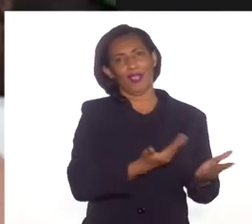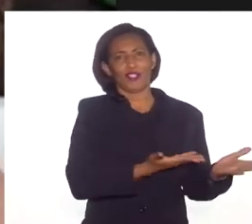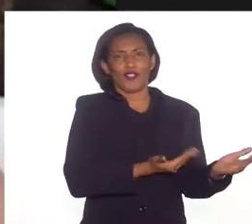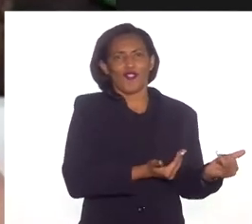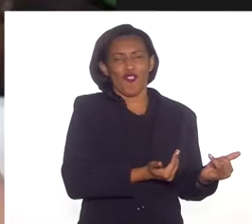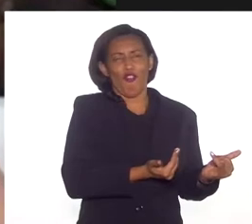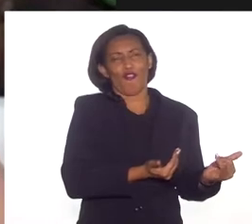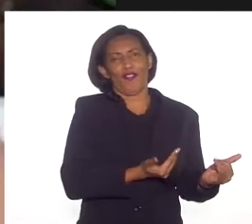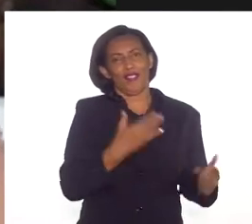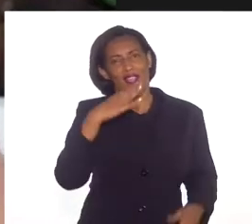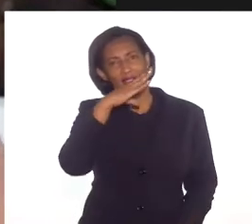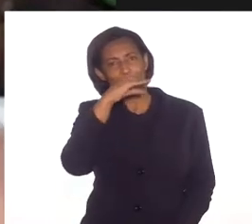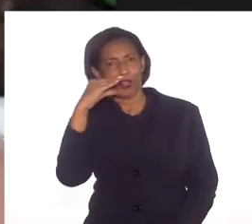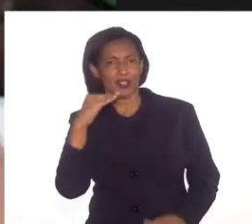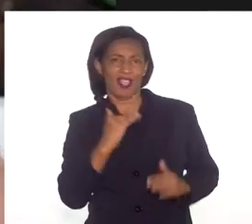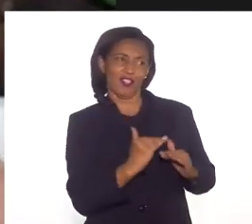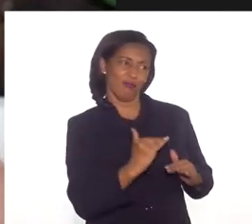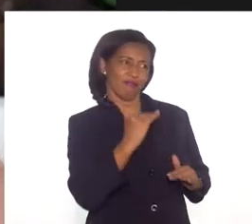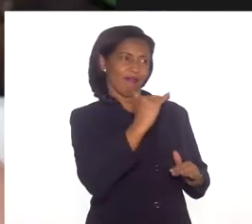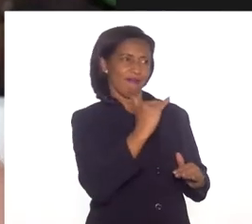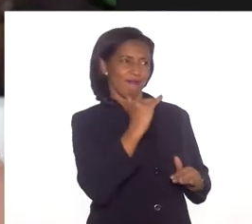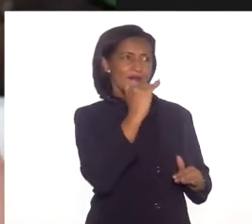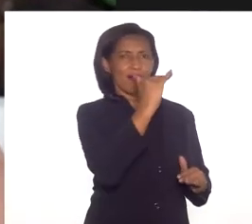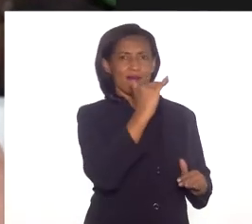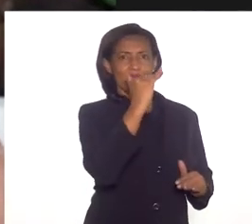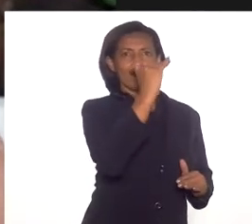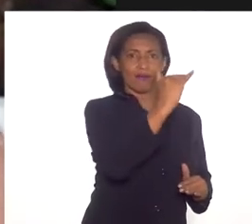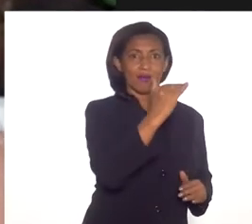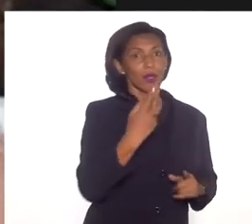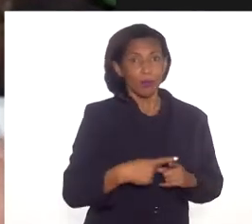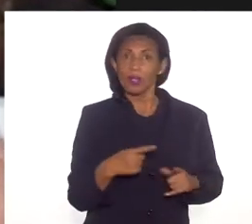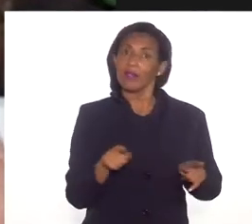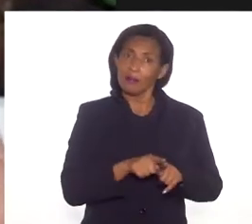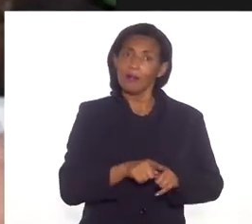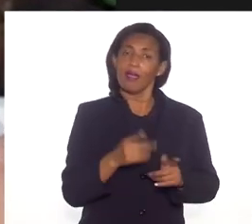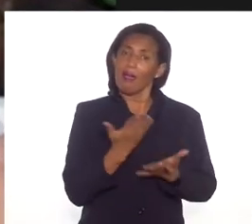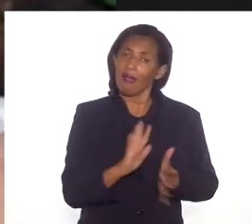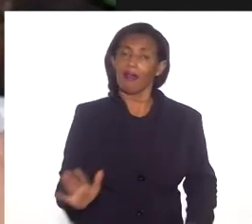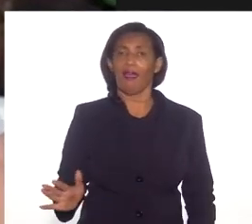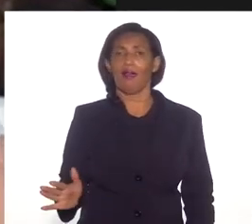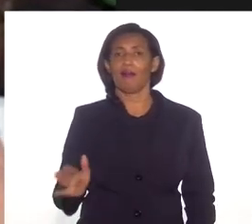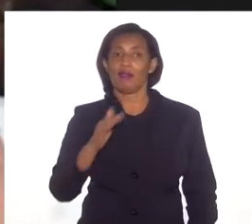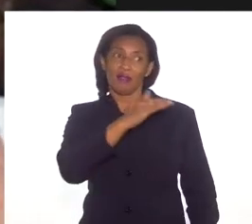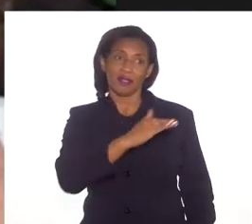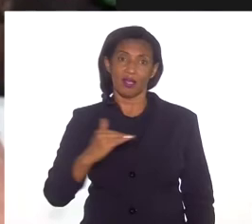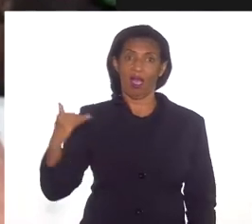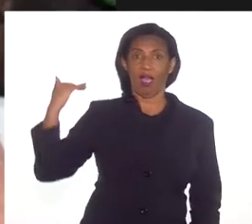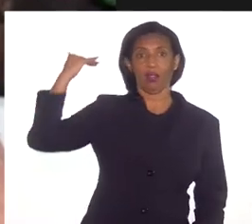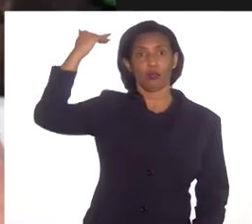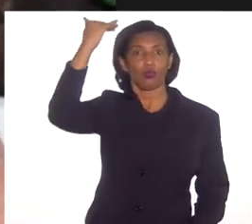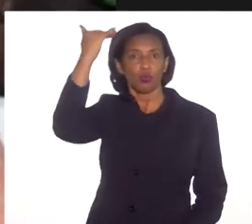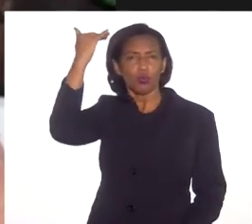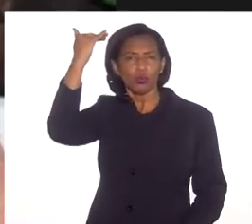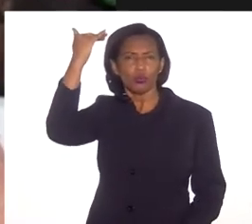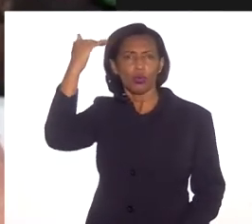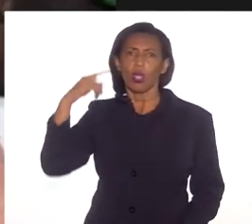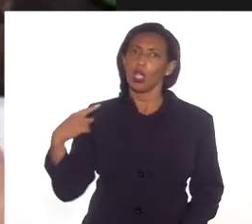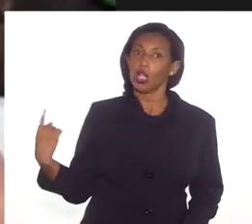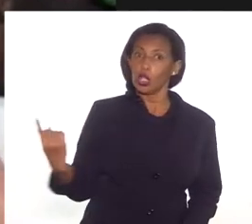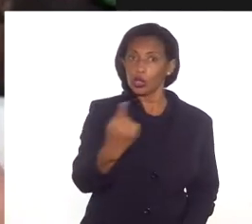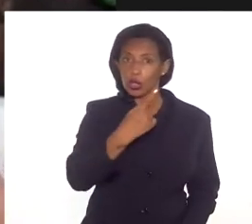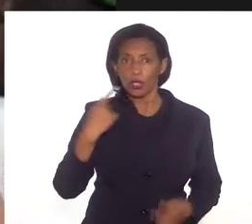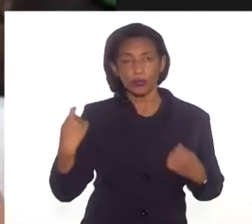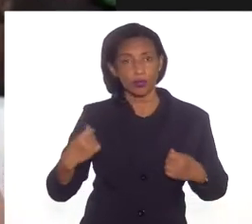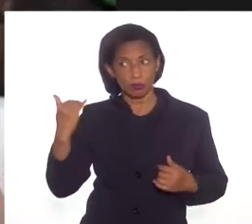jovem, adolescente, plenamente jovem, adolescente. Porque também ali acaba e ela vai virar um adulto e nós precisamos